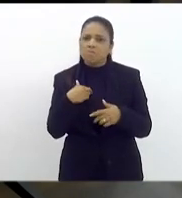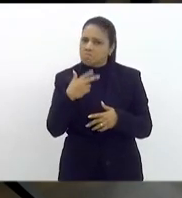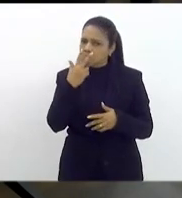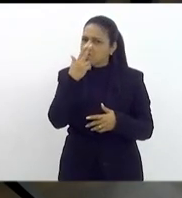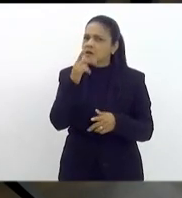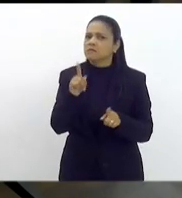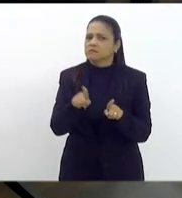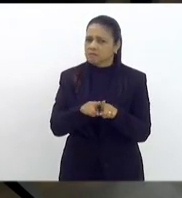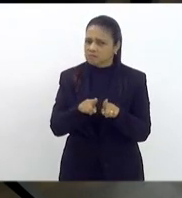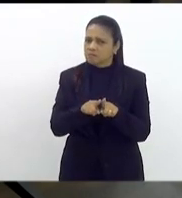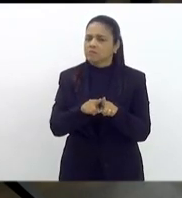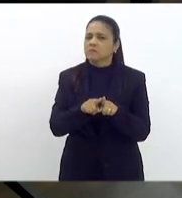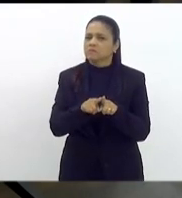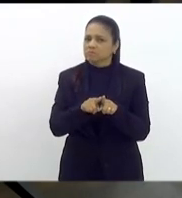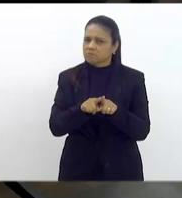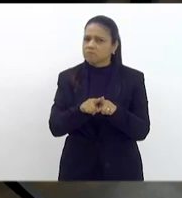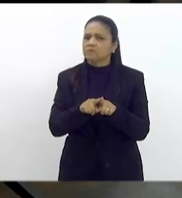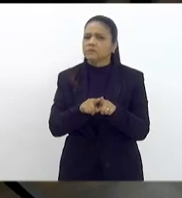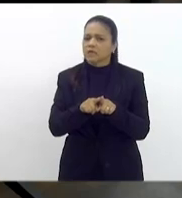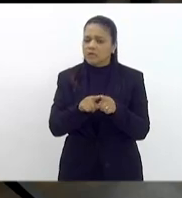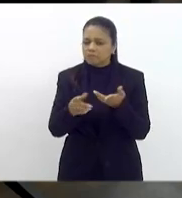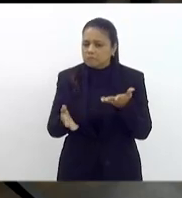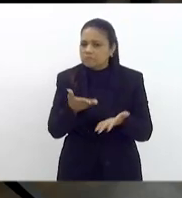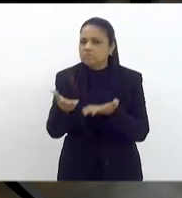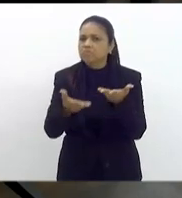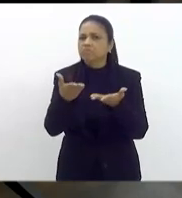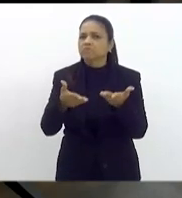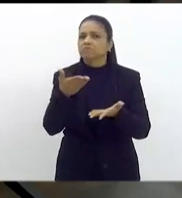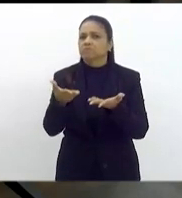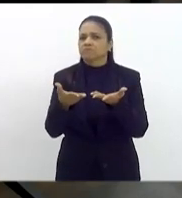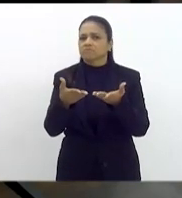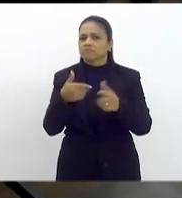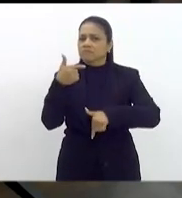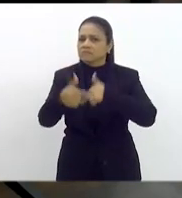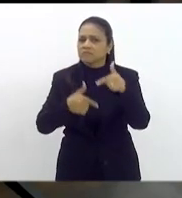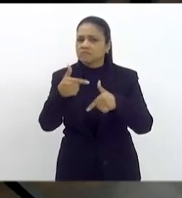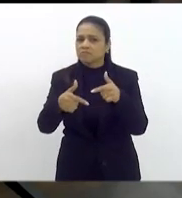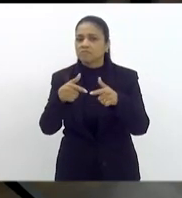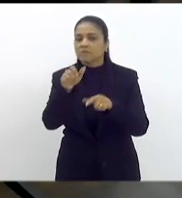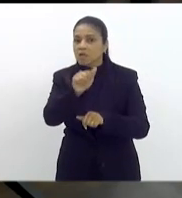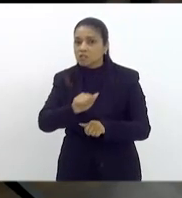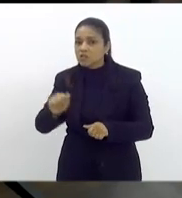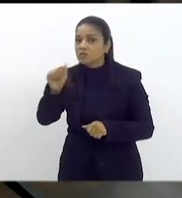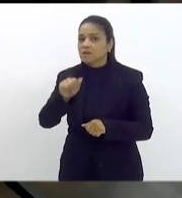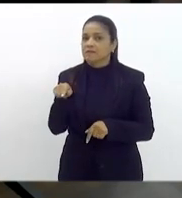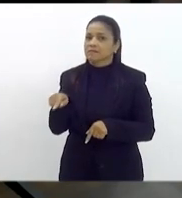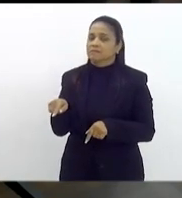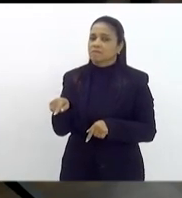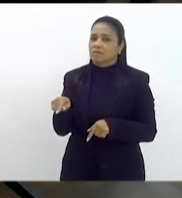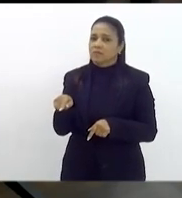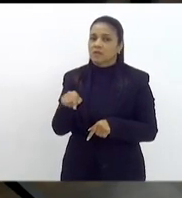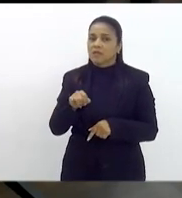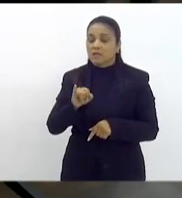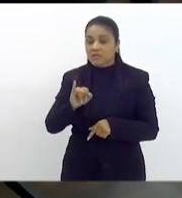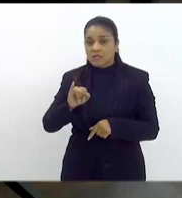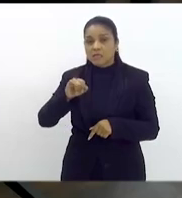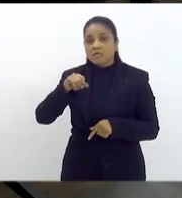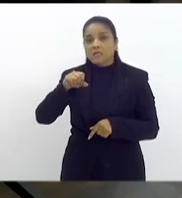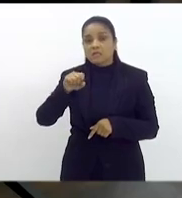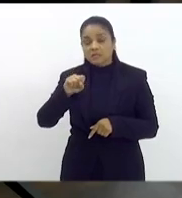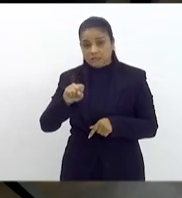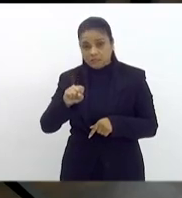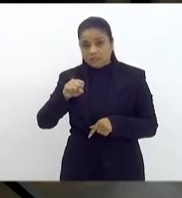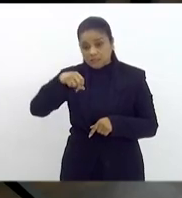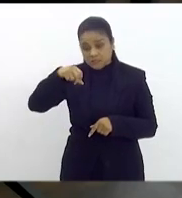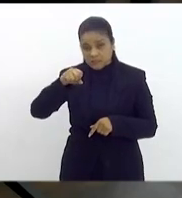Me parece que cabe ISS, sim. Eles prestam serviço, uma vez que arrecadam, eles prestam serviço para a associação. Cabe os dois, aqui, ICMS e ISS